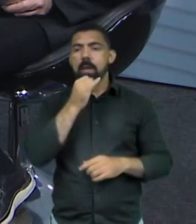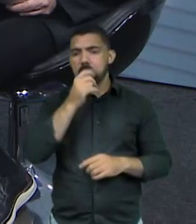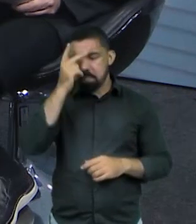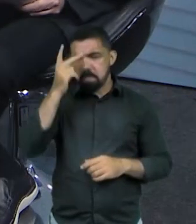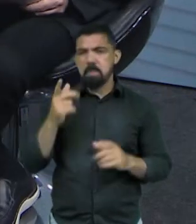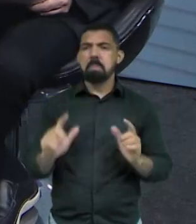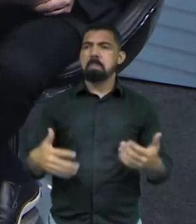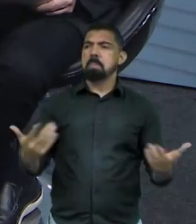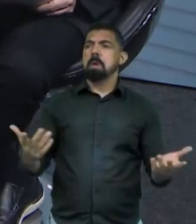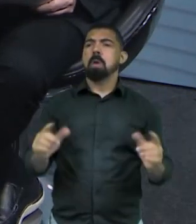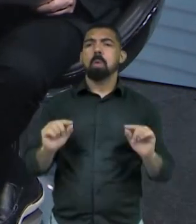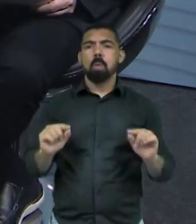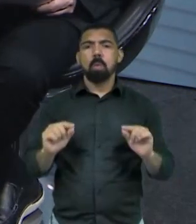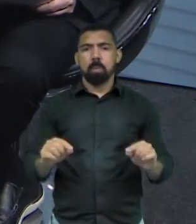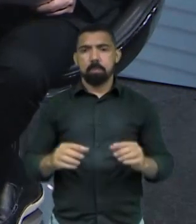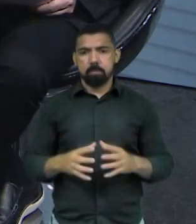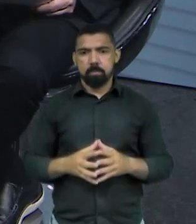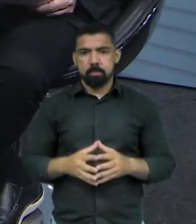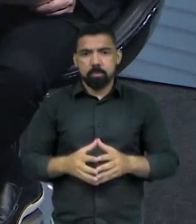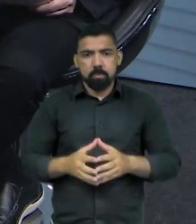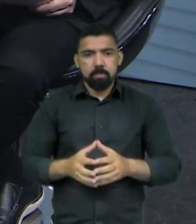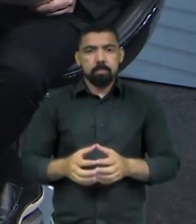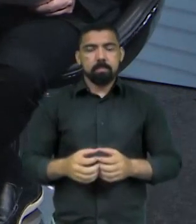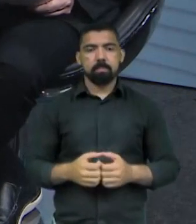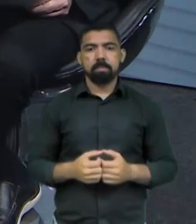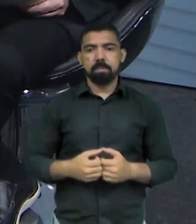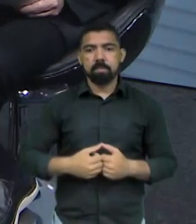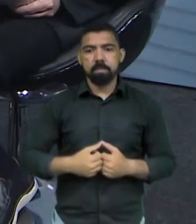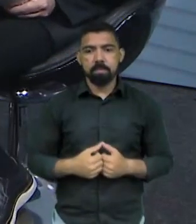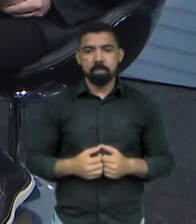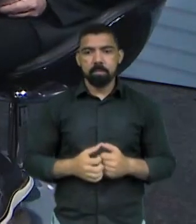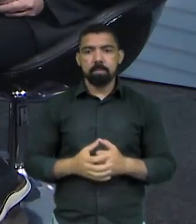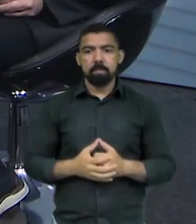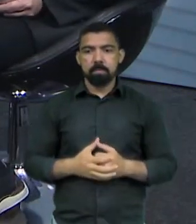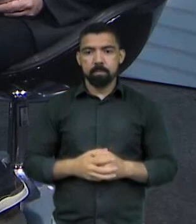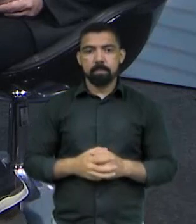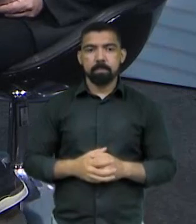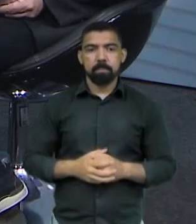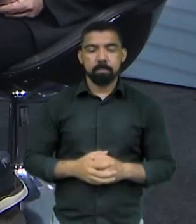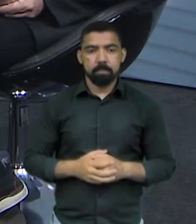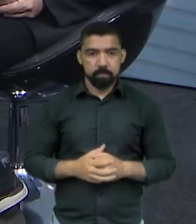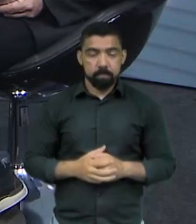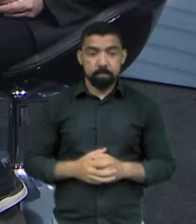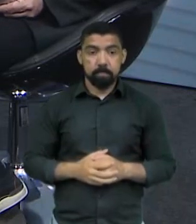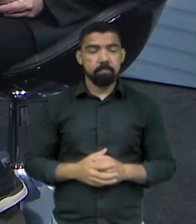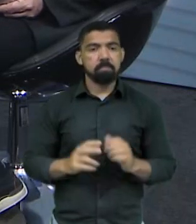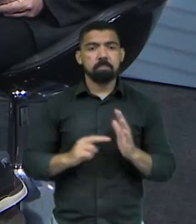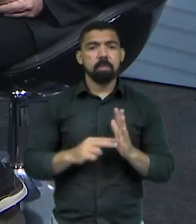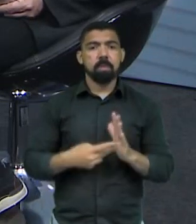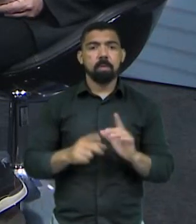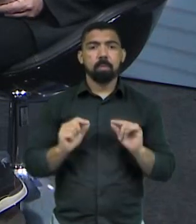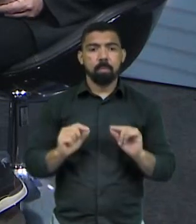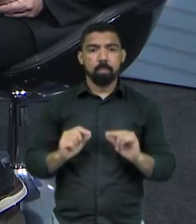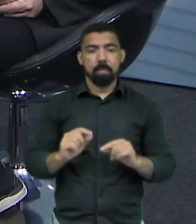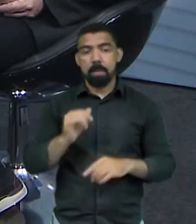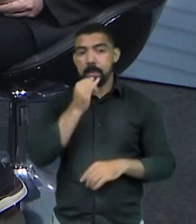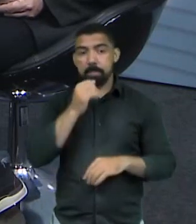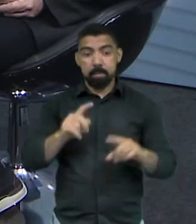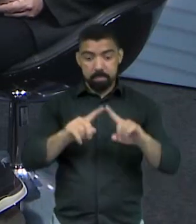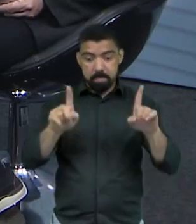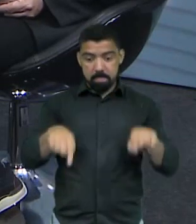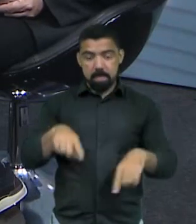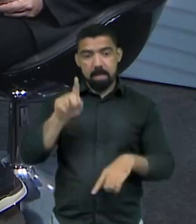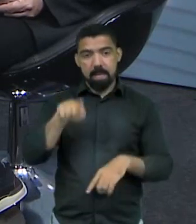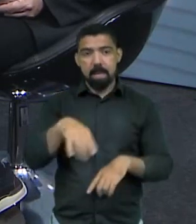dizer governança, é uma palavra bonita, mas o que é... Governança é fazer funcionar, não é? Você fala, porque, por exemplo, esse plano, ele não é um plano